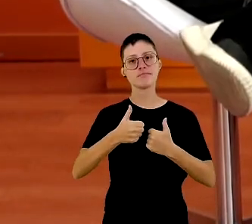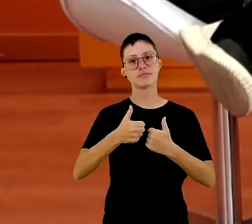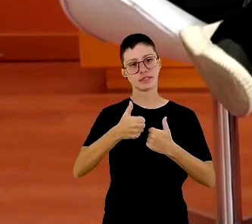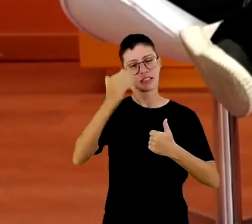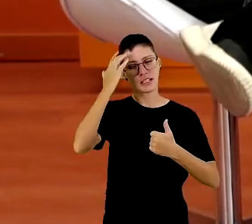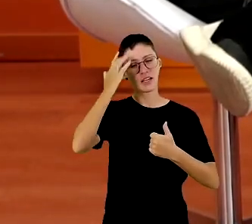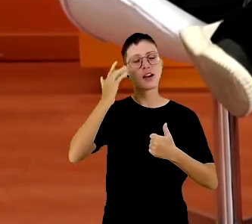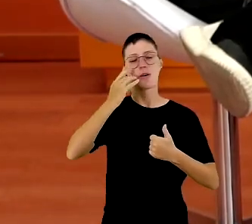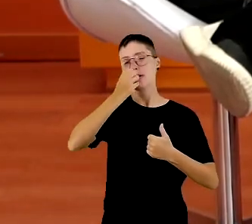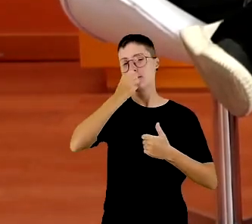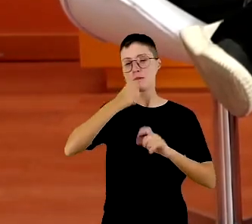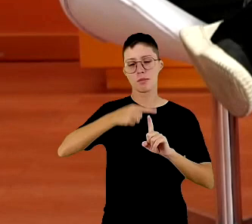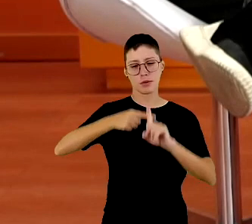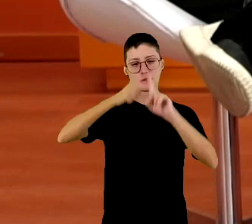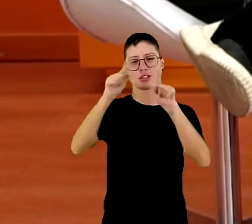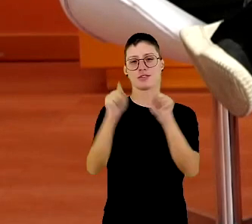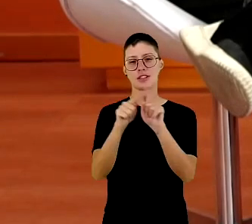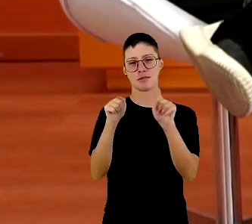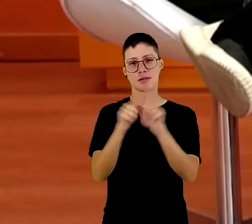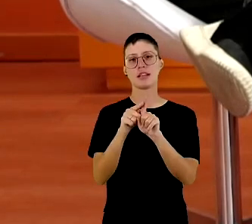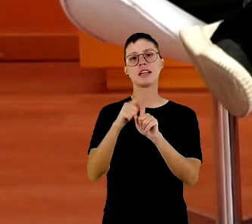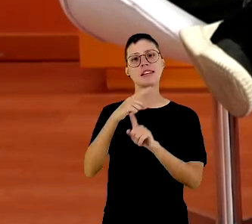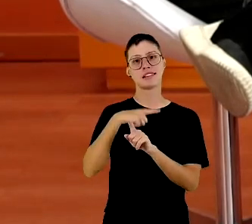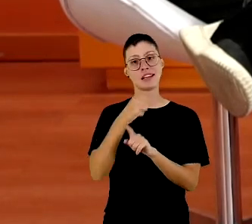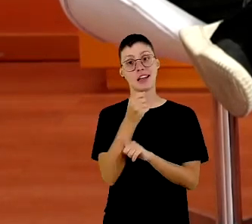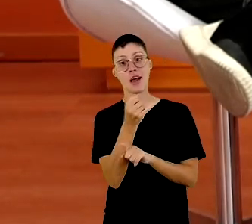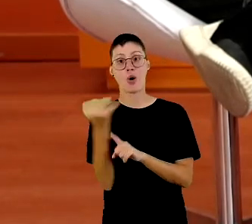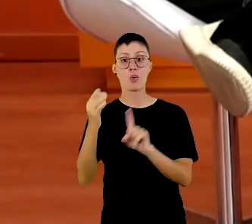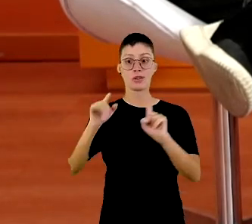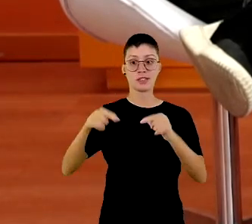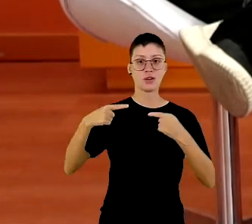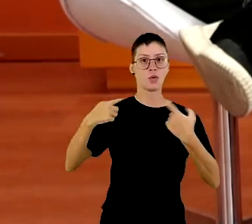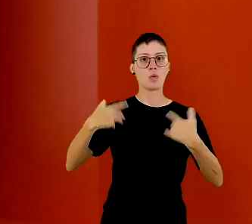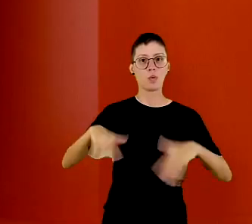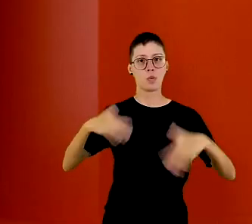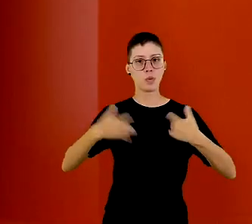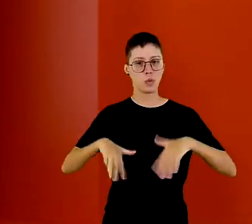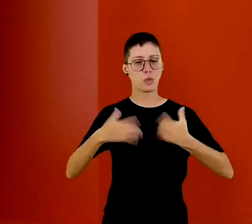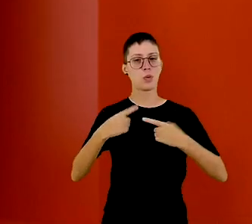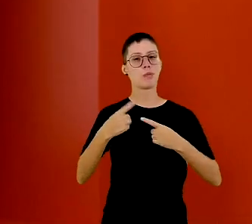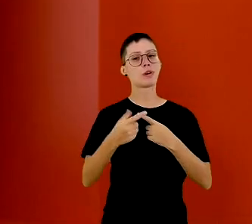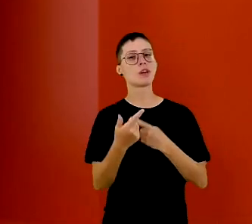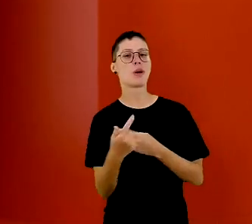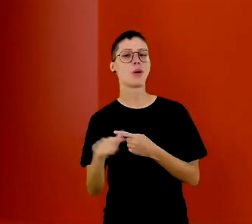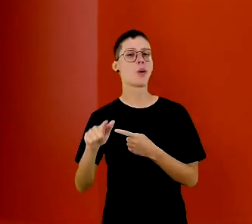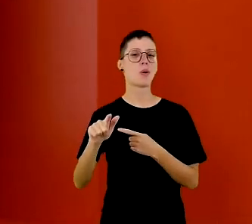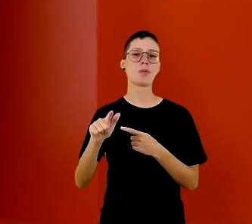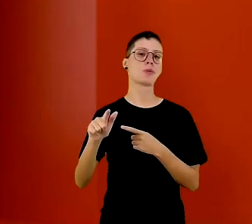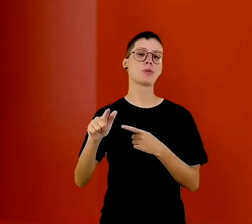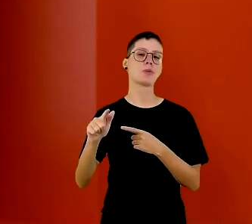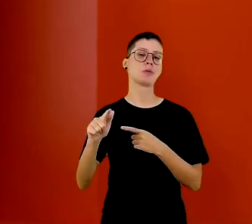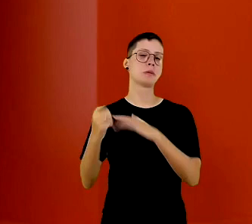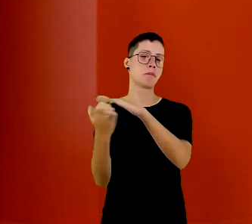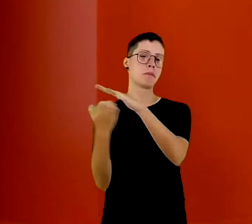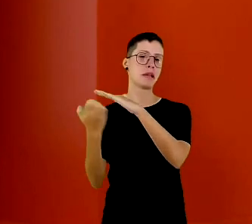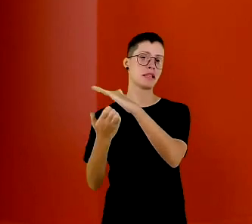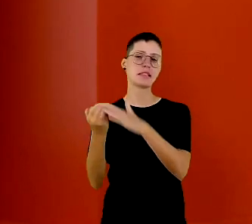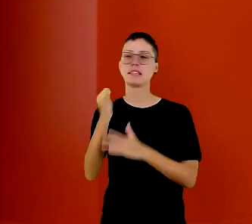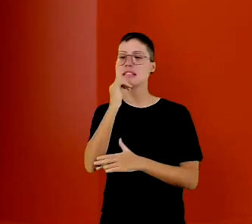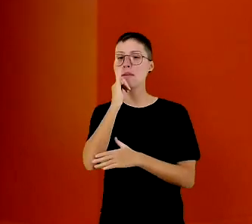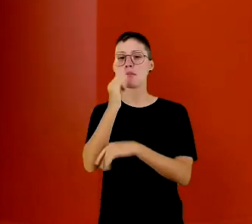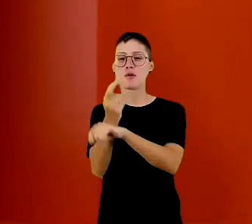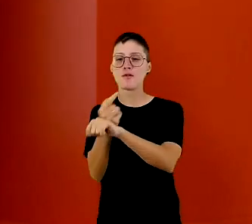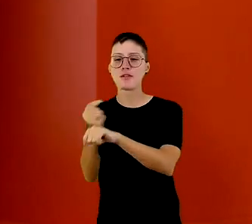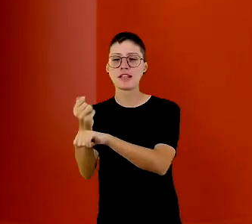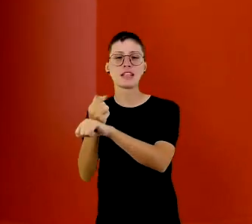E, Adriana, acho que você tem um desafio gigante, porque os outros players, né, quando a gente fala de bancos, né, instituições financeiras, como é que